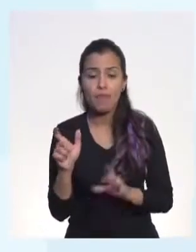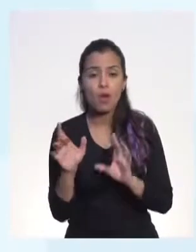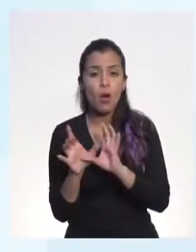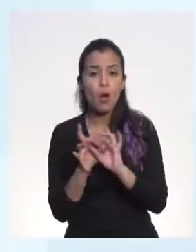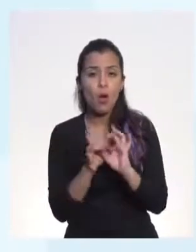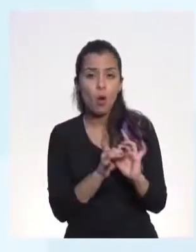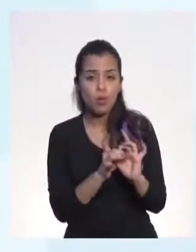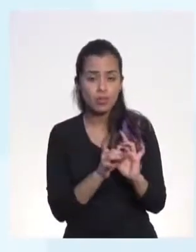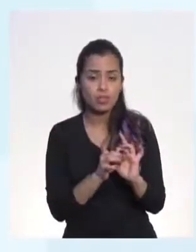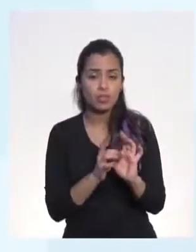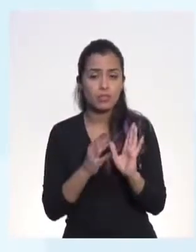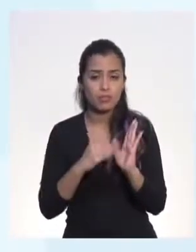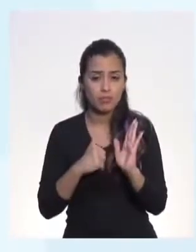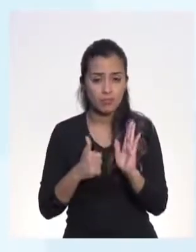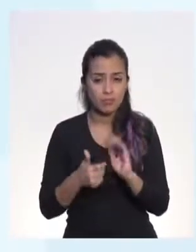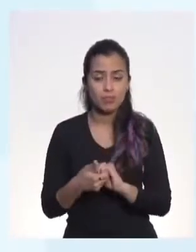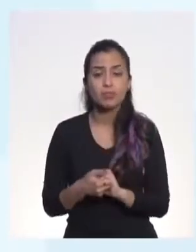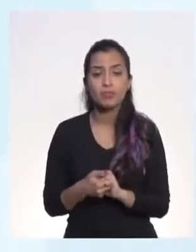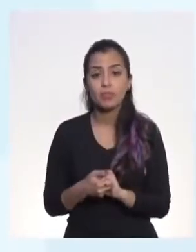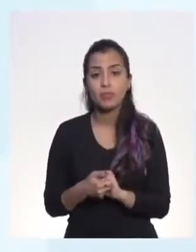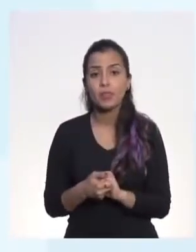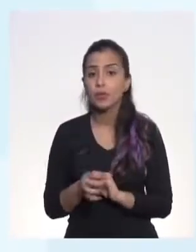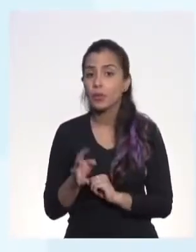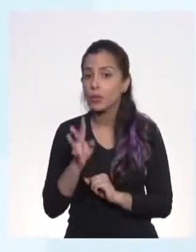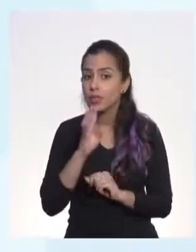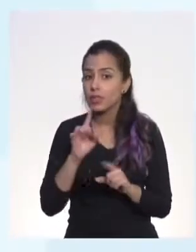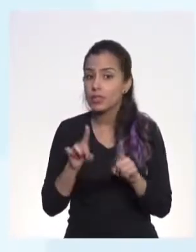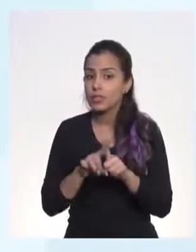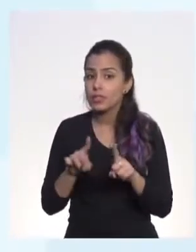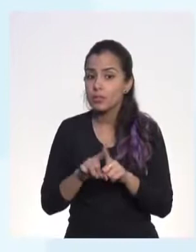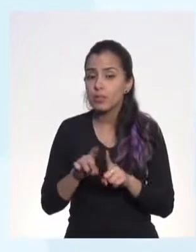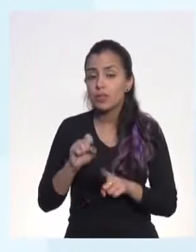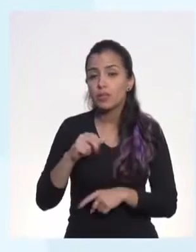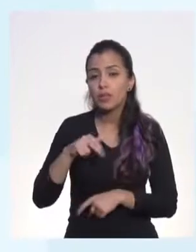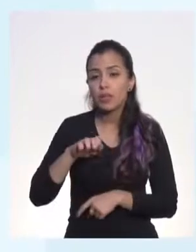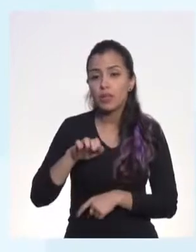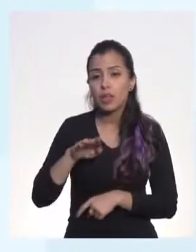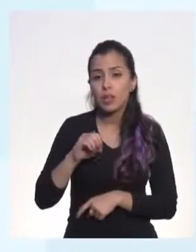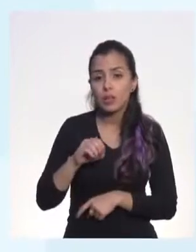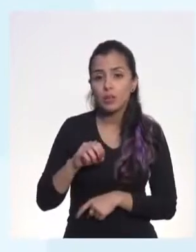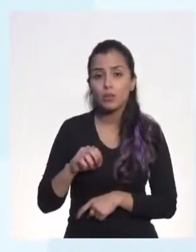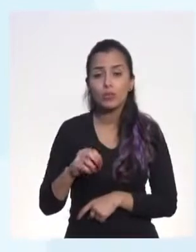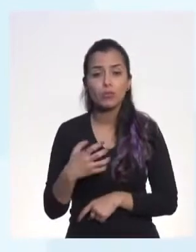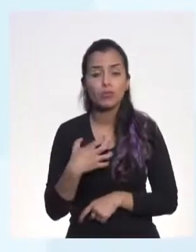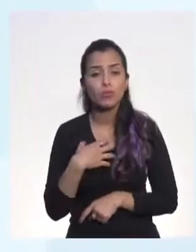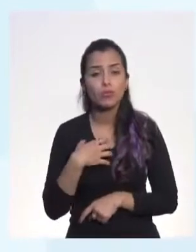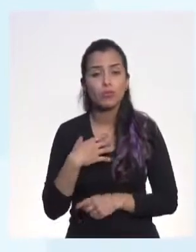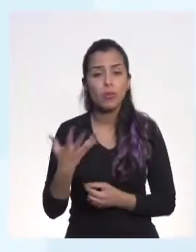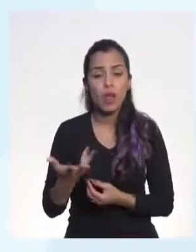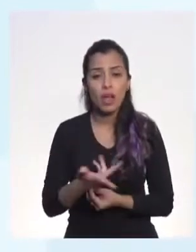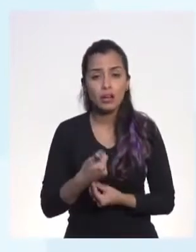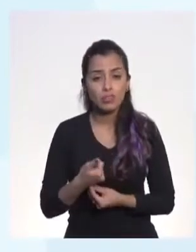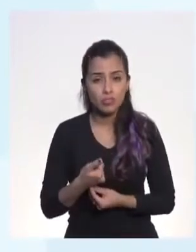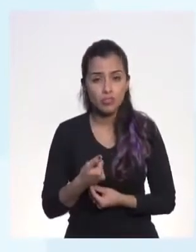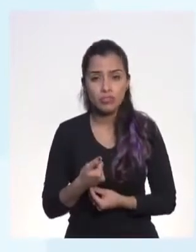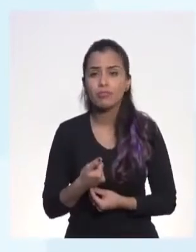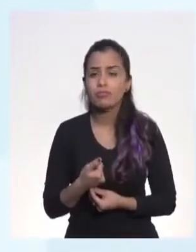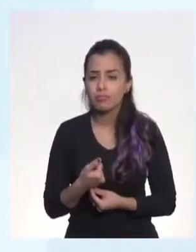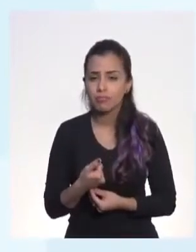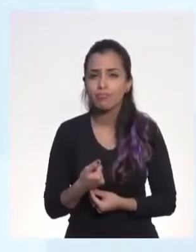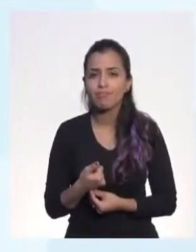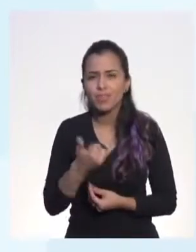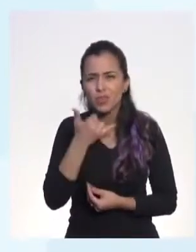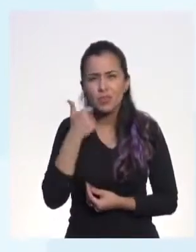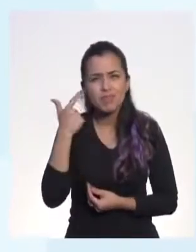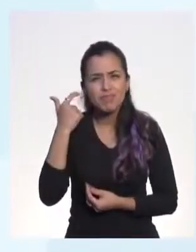original conhecemos o poema escrito em forma de soneto e analisamos sua construção artística meu eles podem se